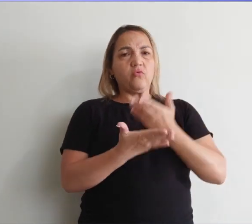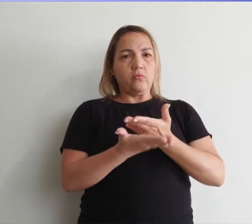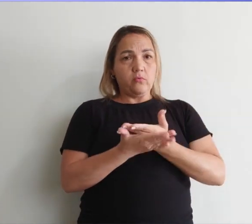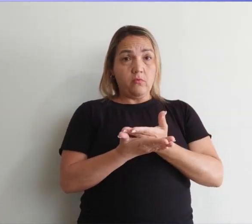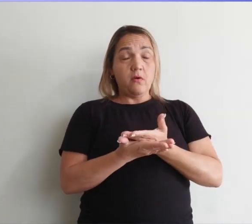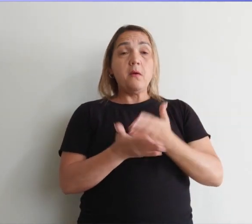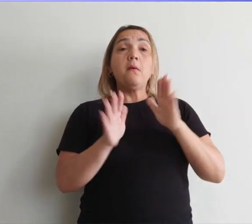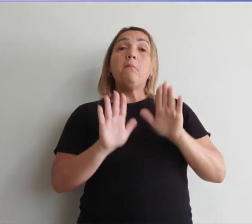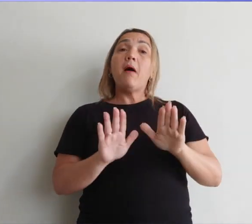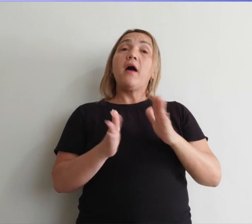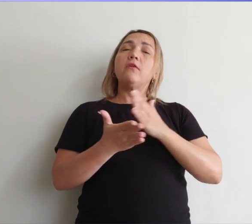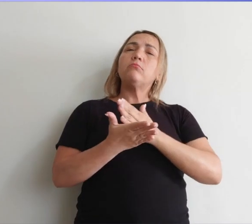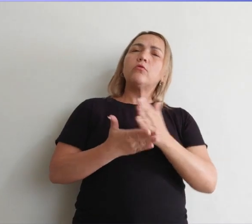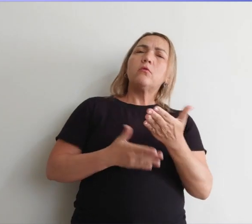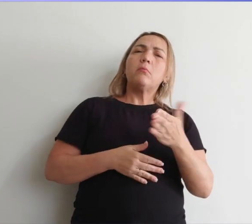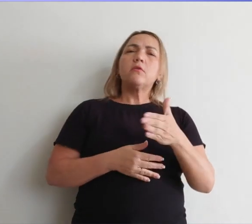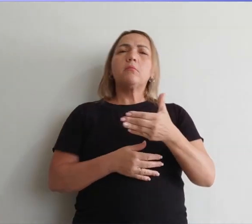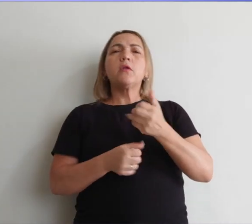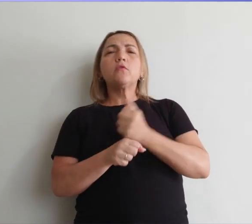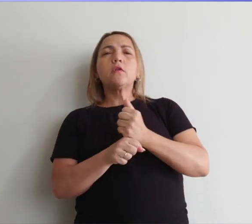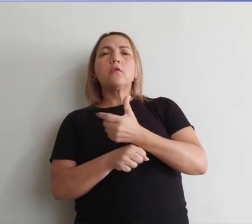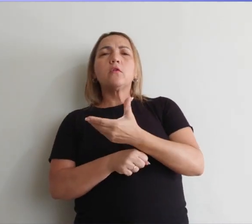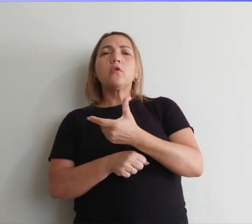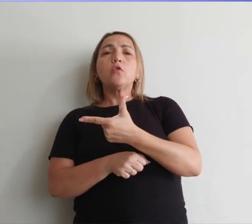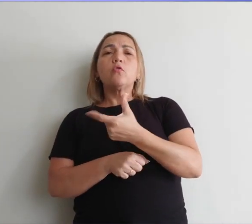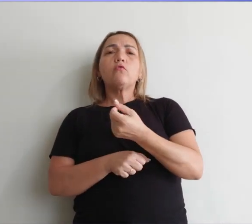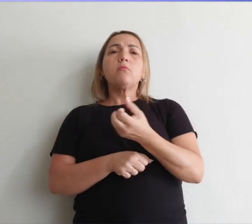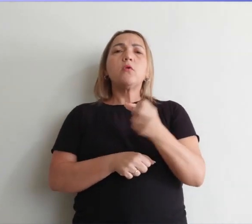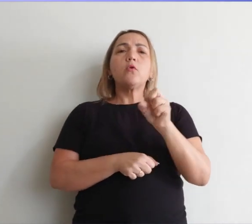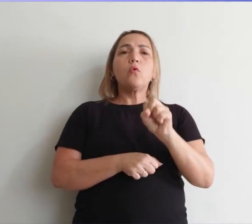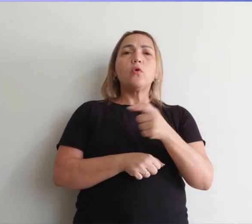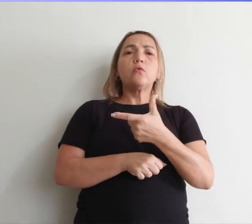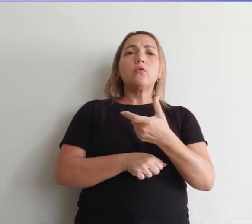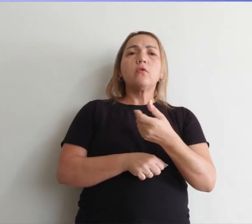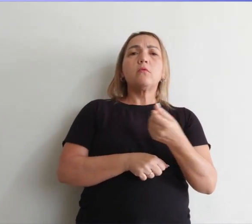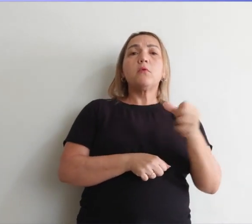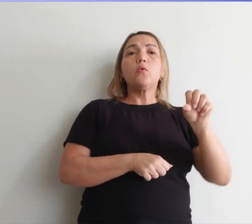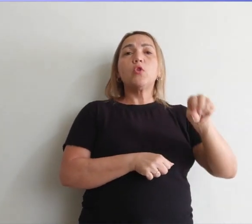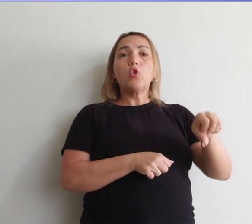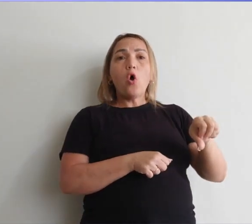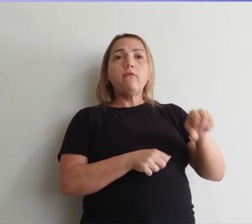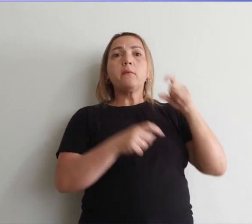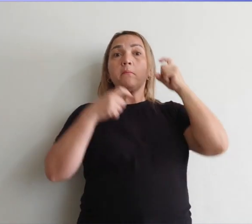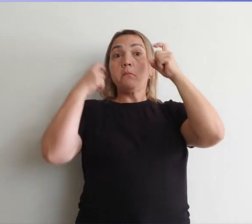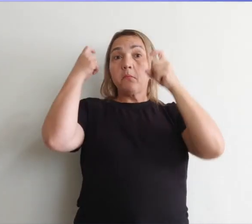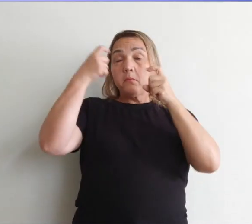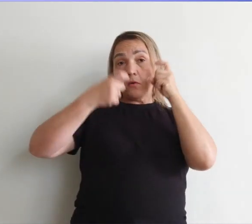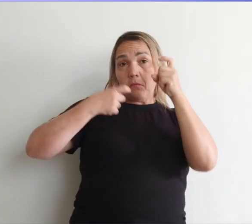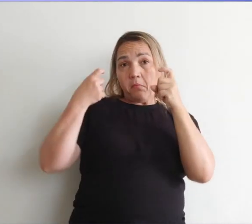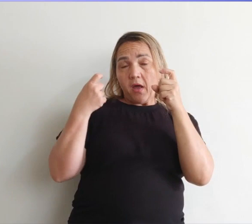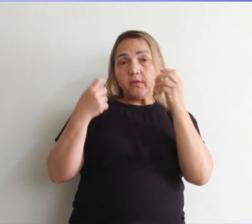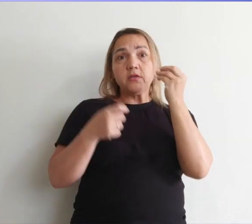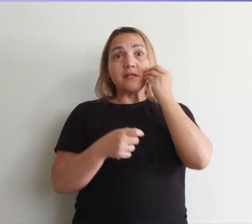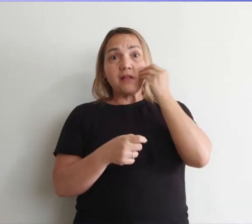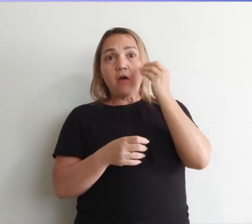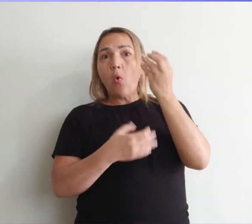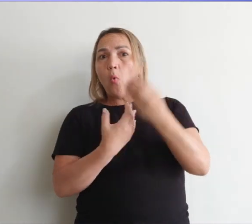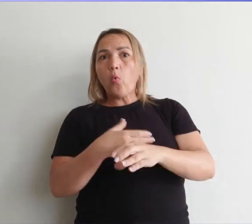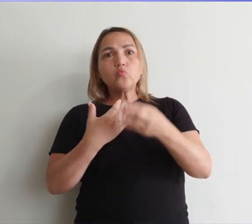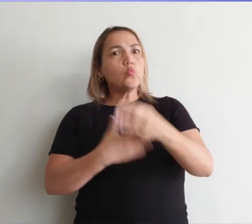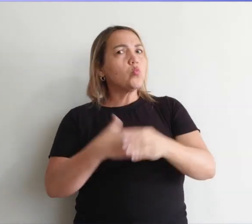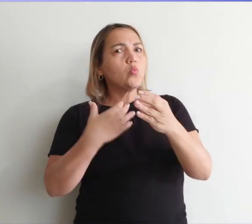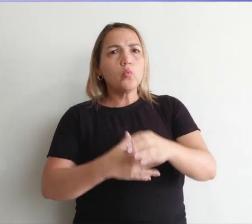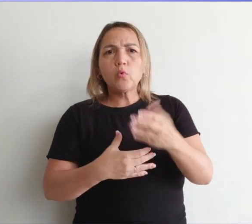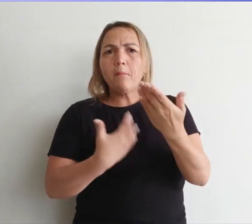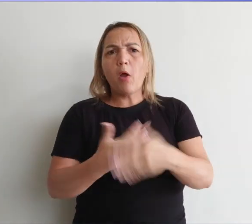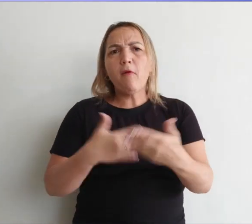e tal, né? Mas assim, já comecei em 2008, 2009, comecei a ficar muito preocupado e tentava vários